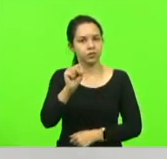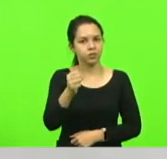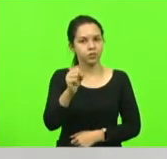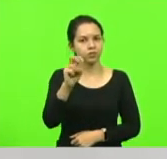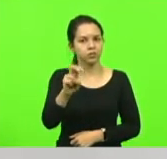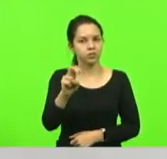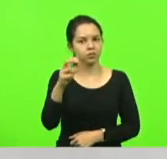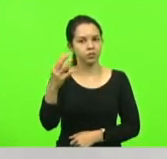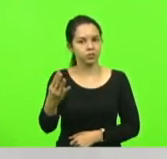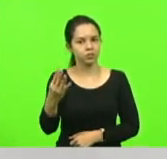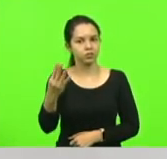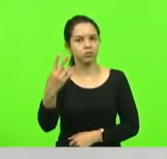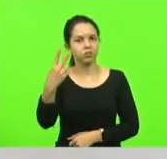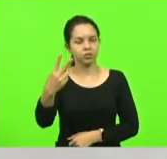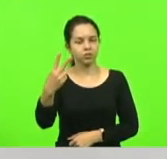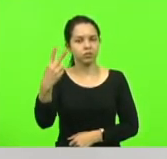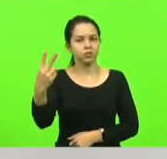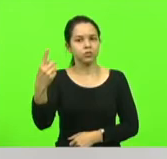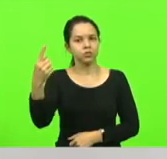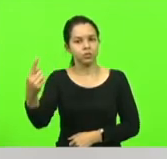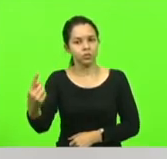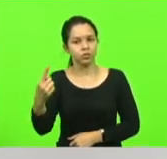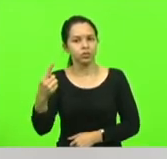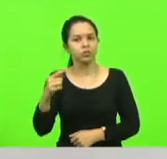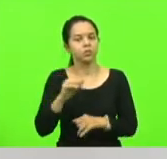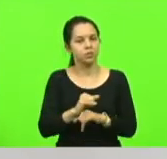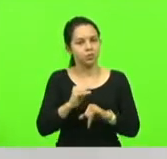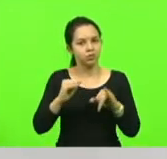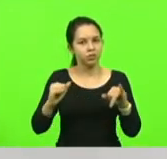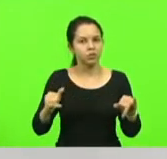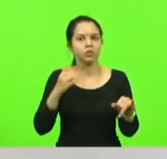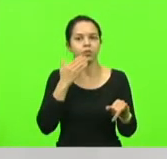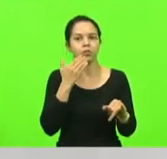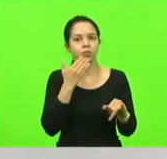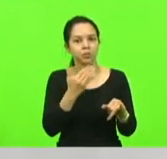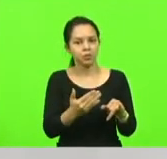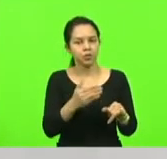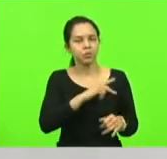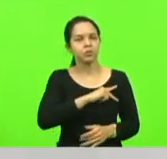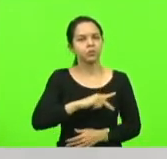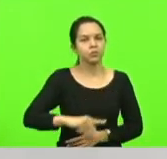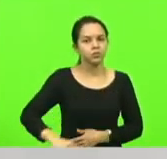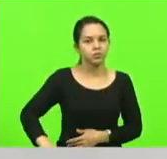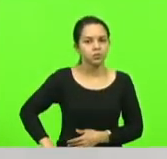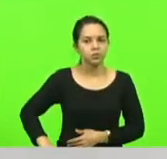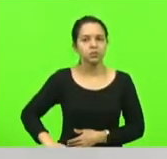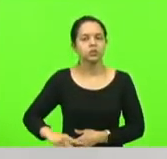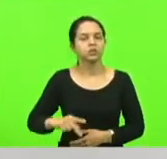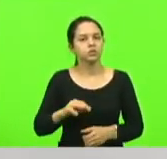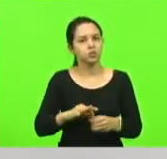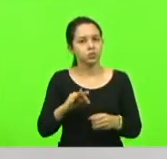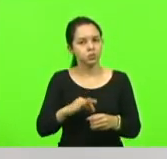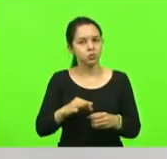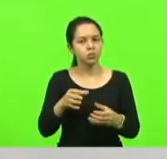854-2021, que foi a manifestação de apelo ao presidente do Instituto Nacional, Instituto